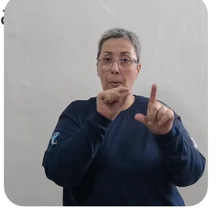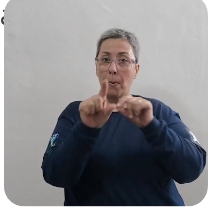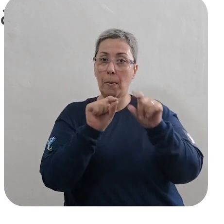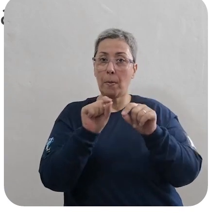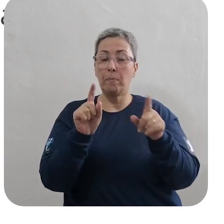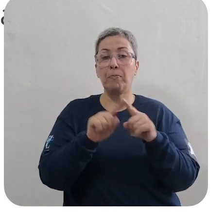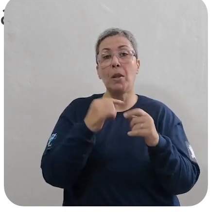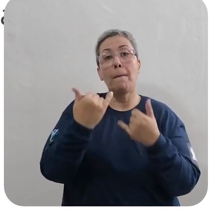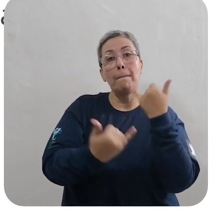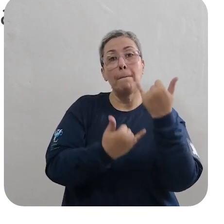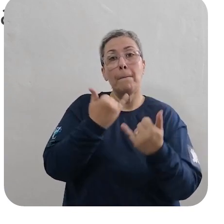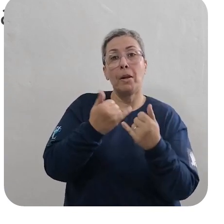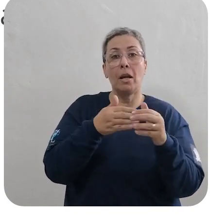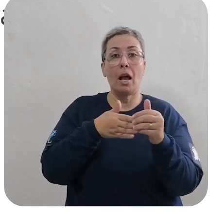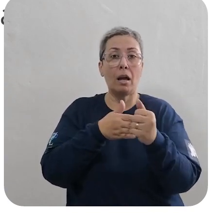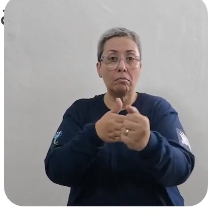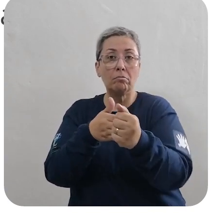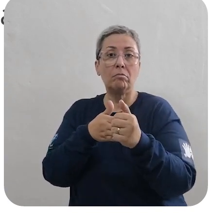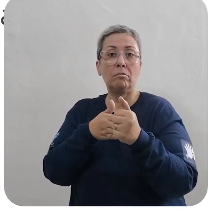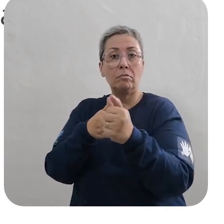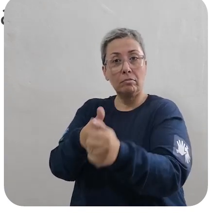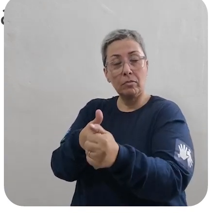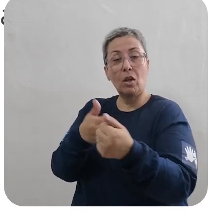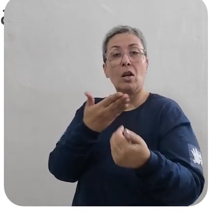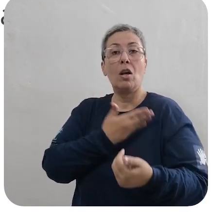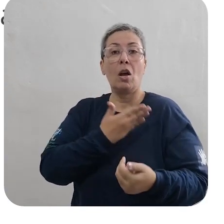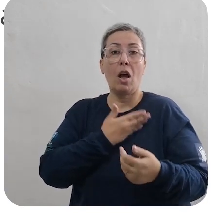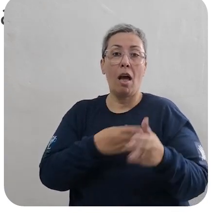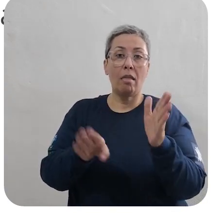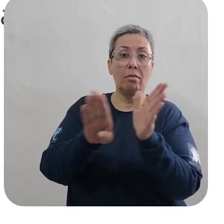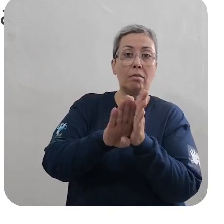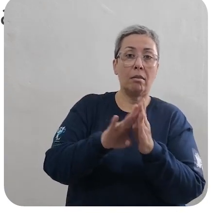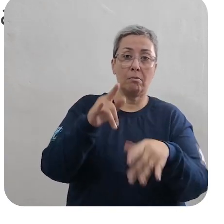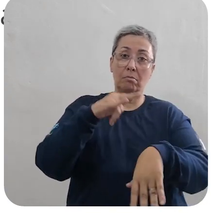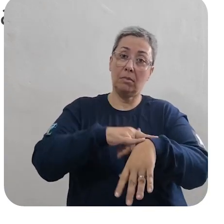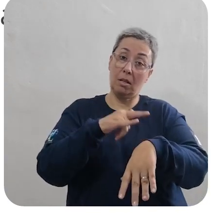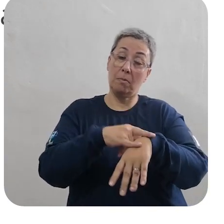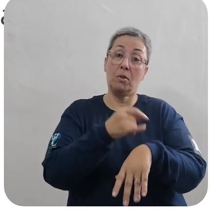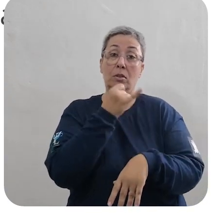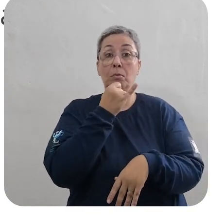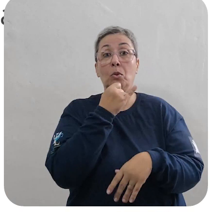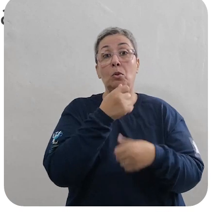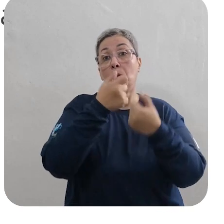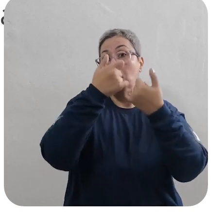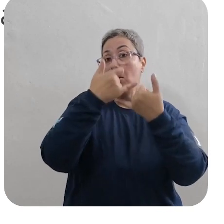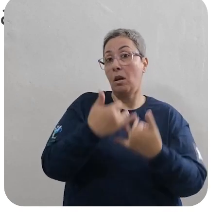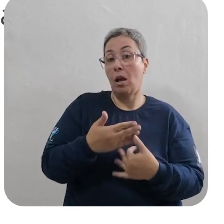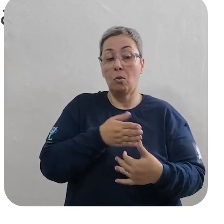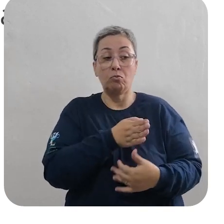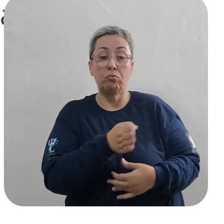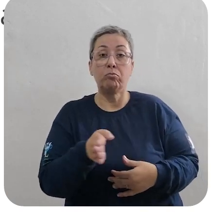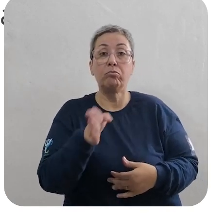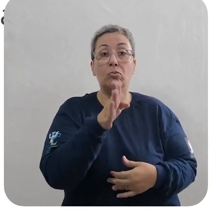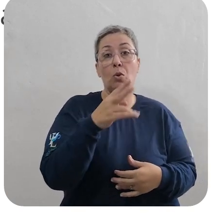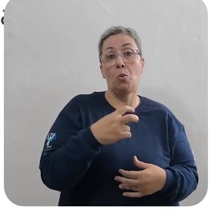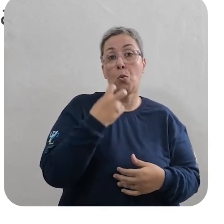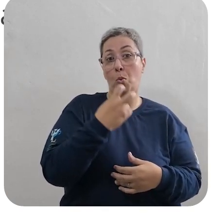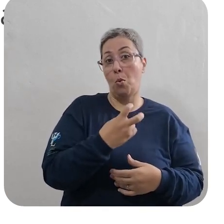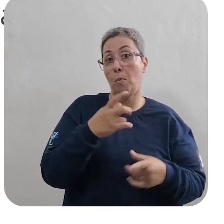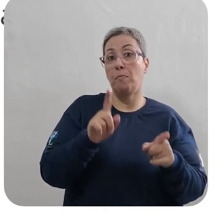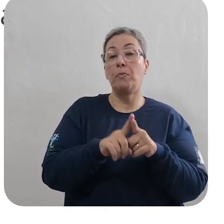selecionadas. Brincar de guiar os colegas para chegarem ao banheiro, por exemplo, descrevendo o caminho